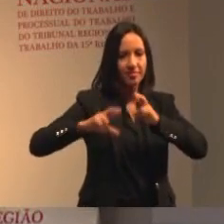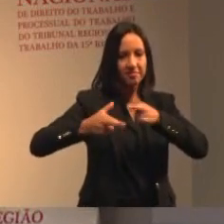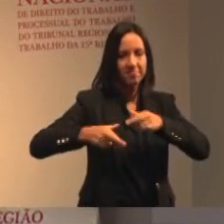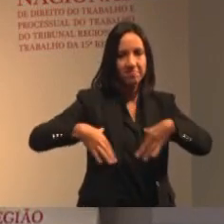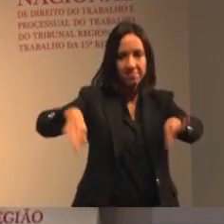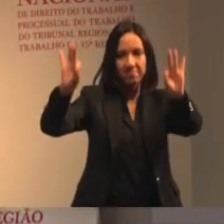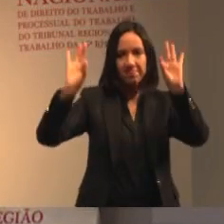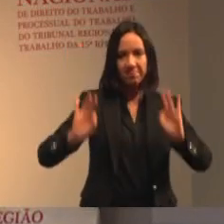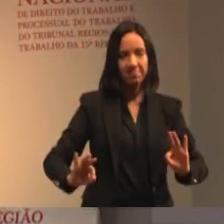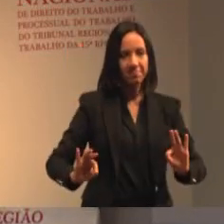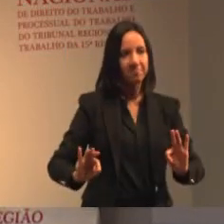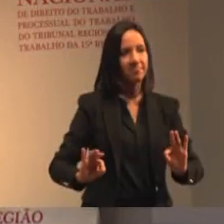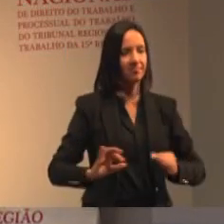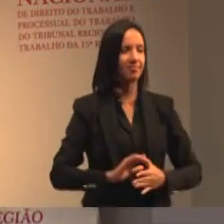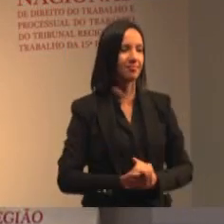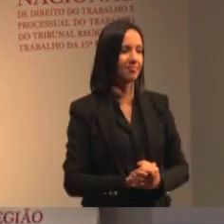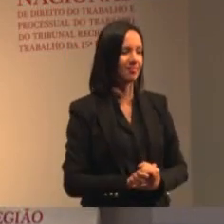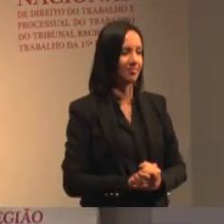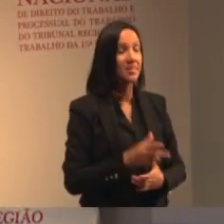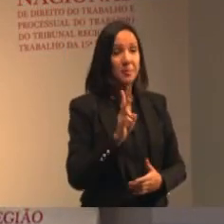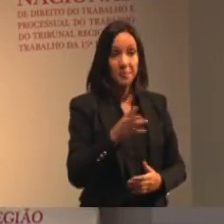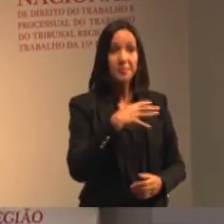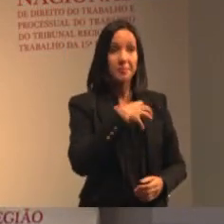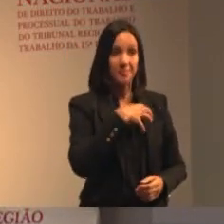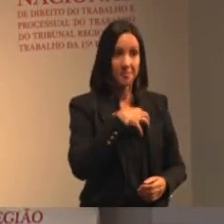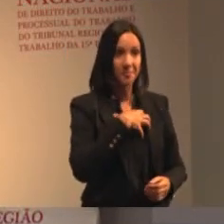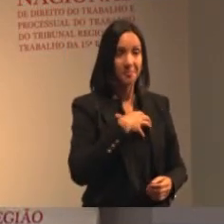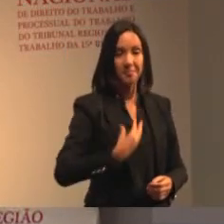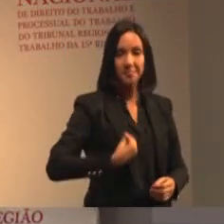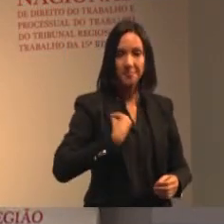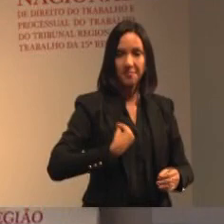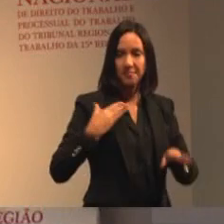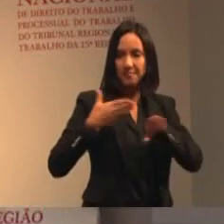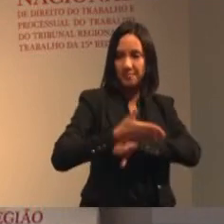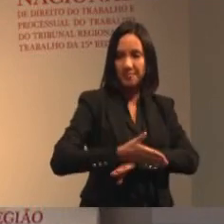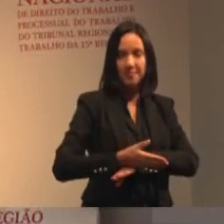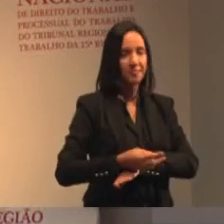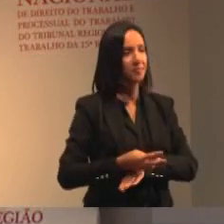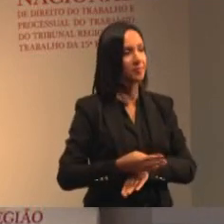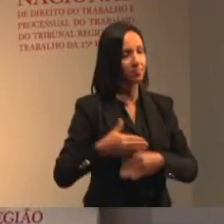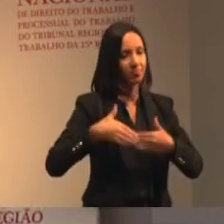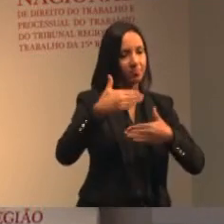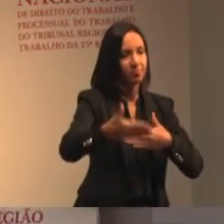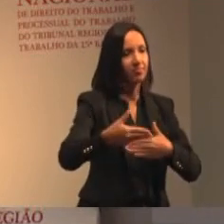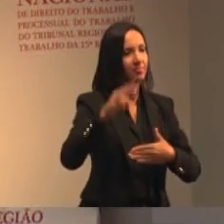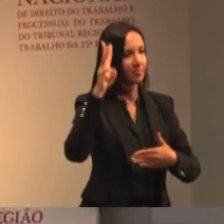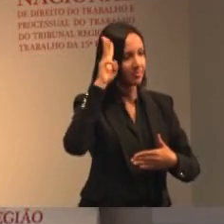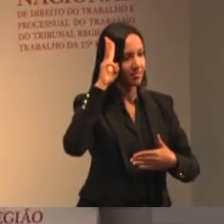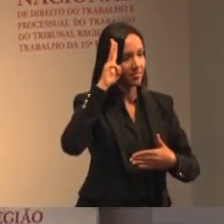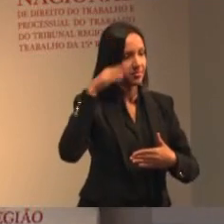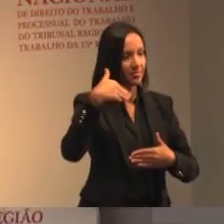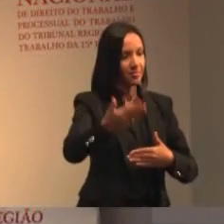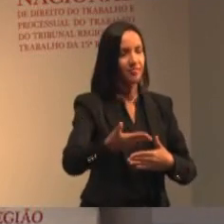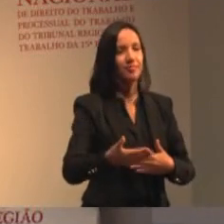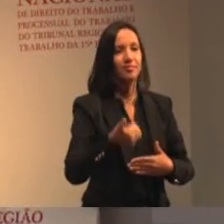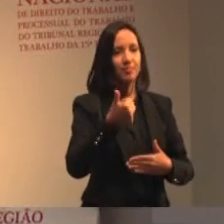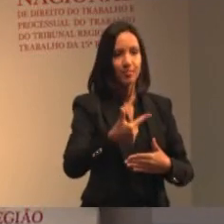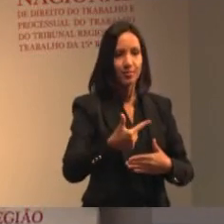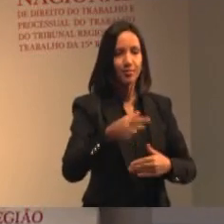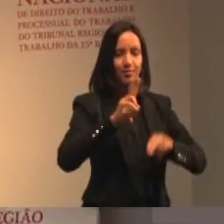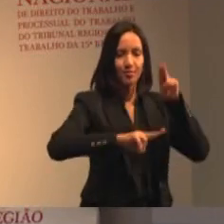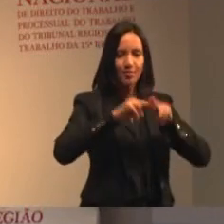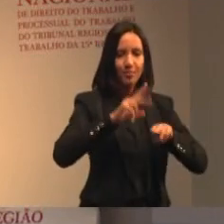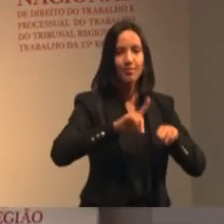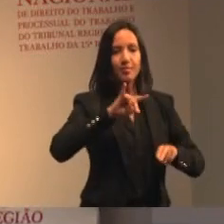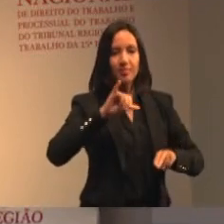banners descartados. Da mesma forma, participamos que nesta terça-feira próxima, dia 12 de junho, homenageia-se o Dia Mundial